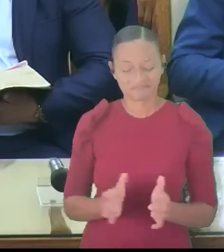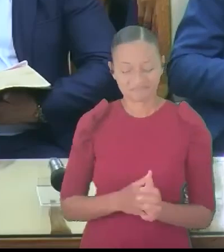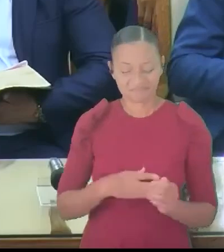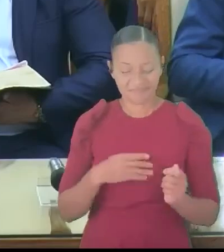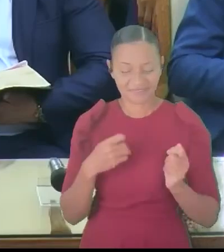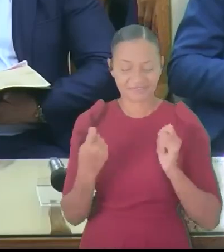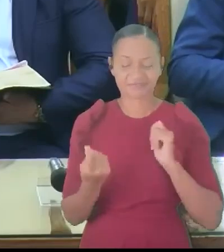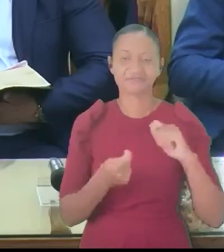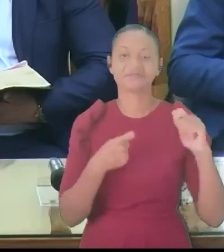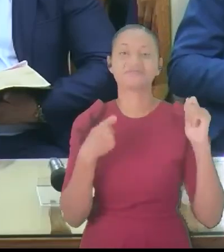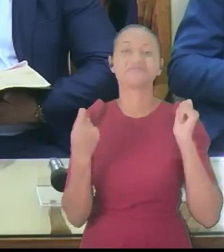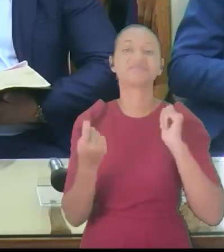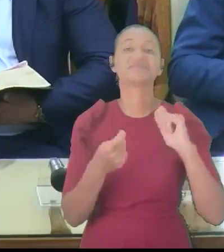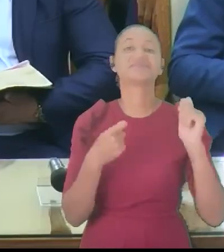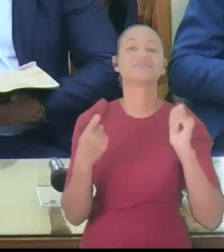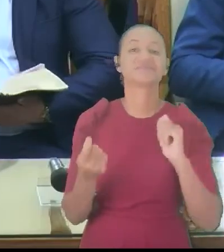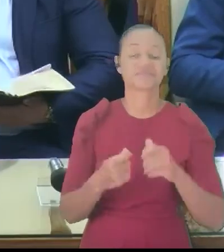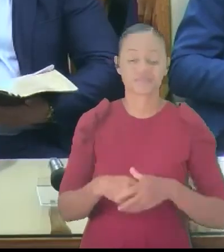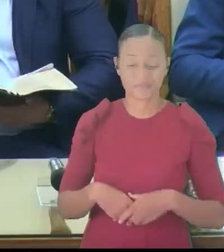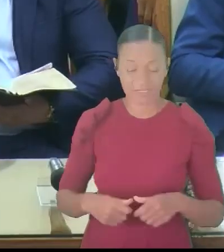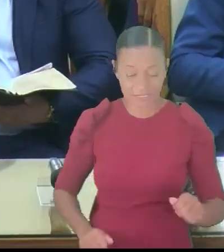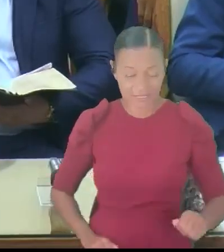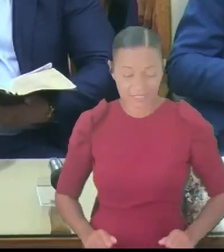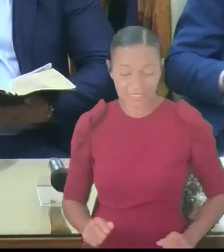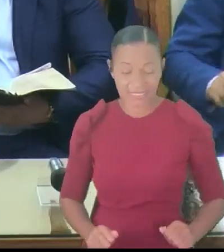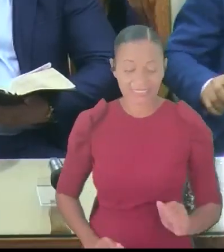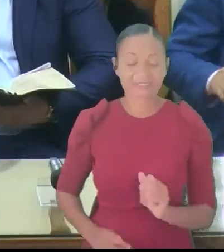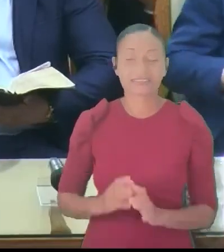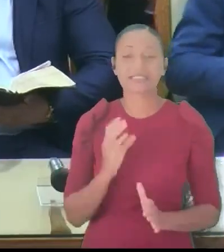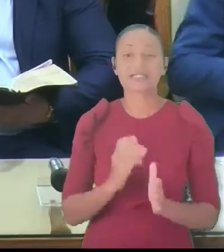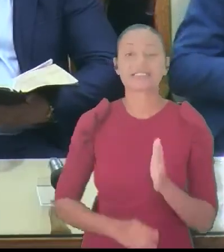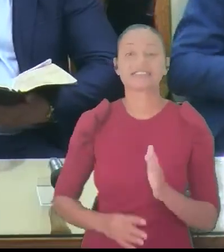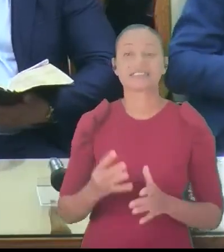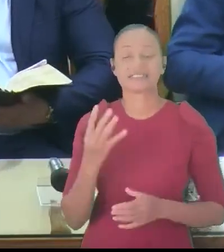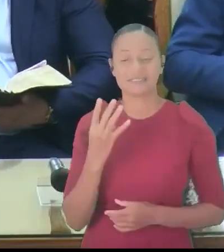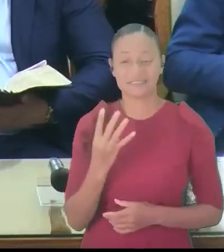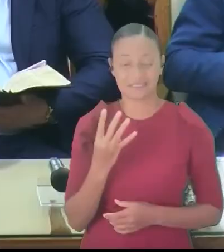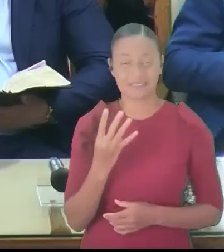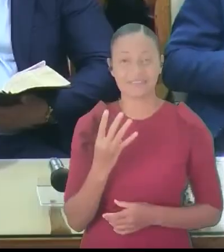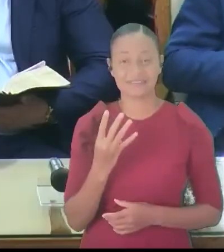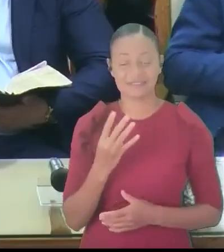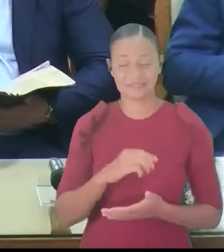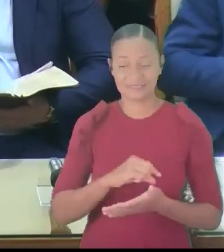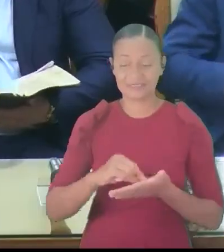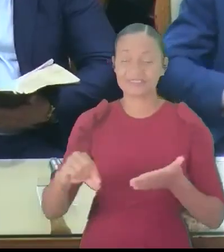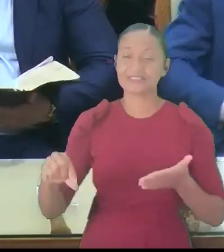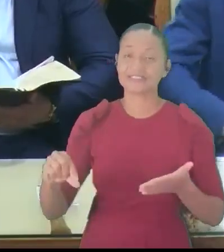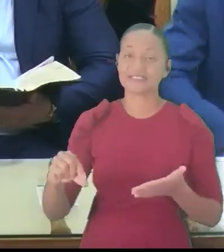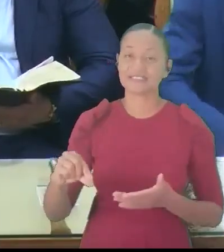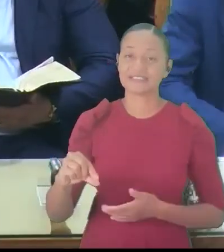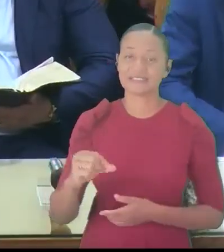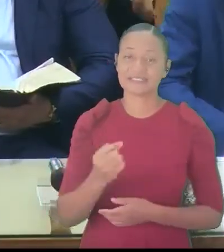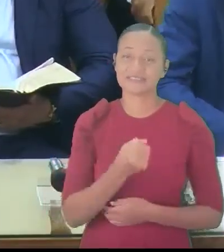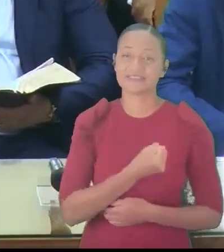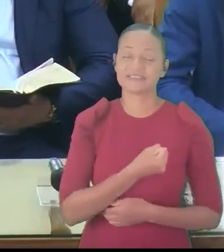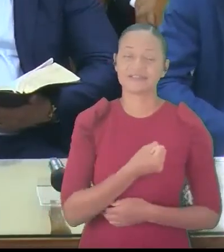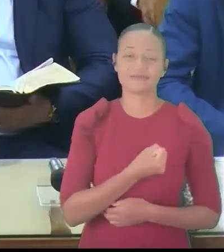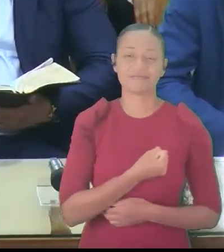Aleluia! Atos 4 é a mesma coisa. Atos 4, versículo de